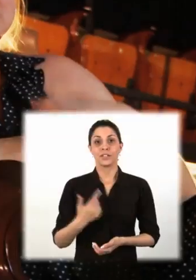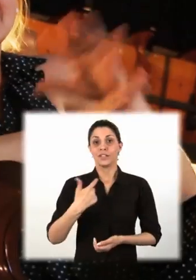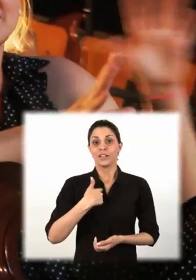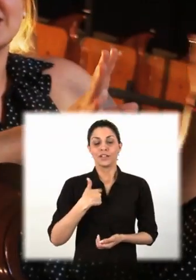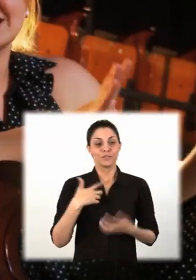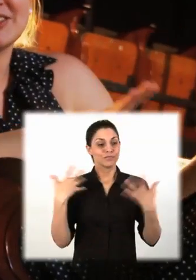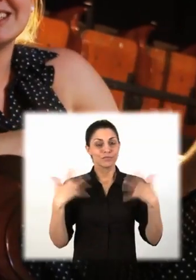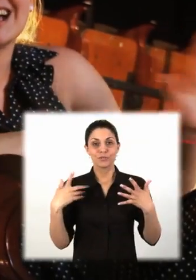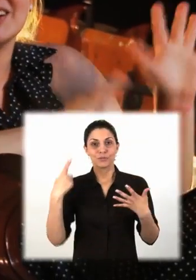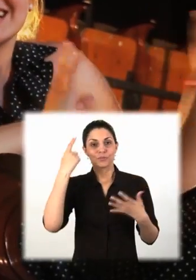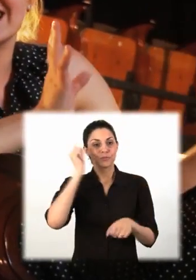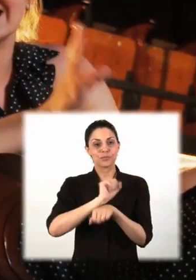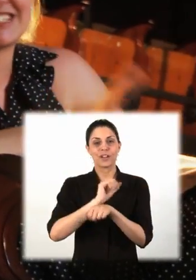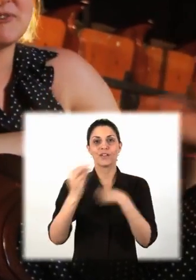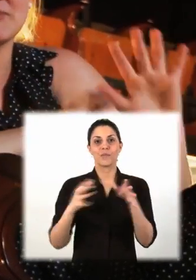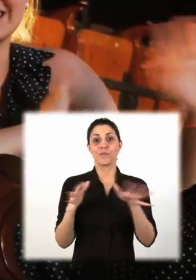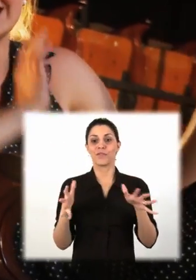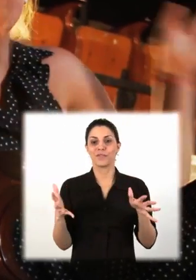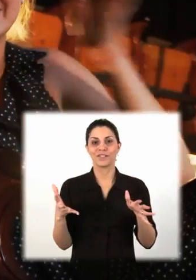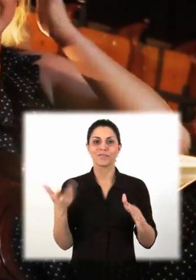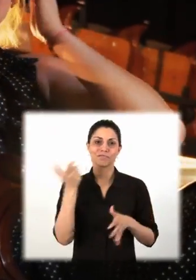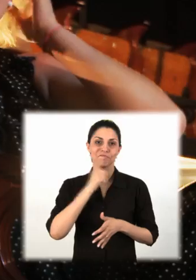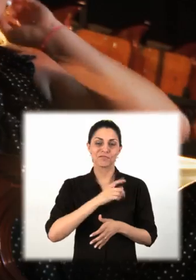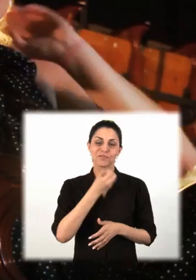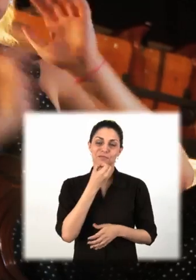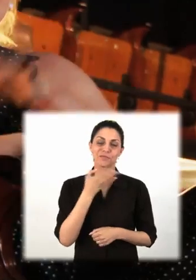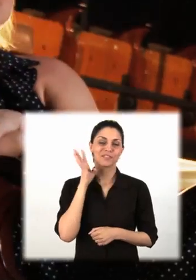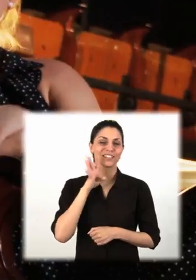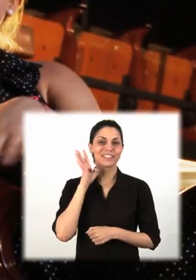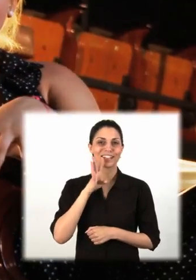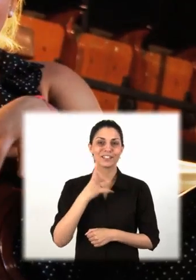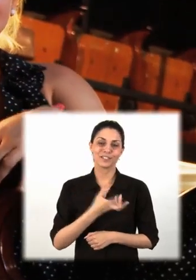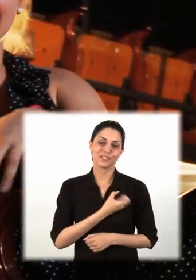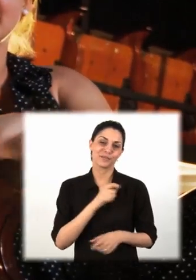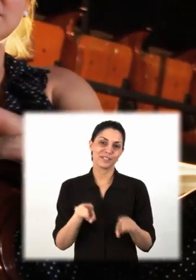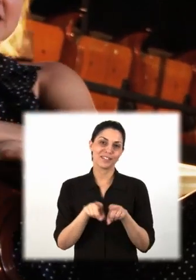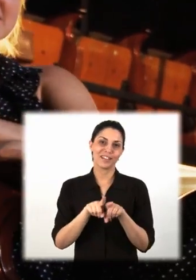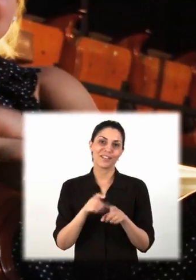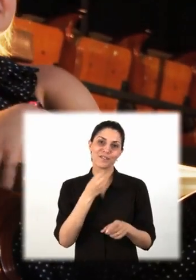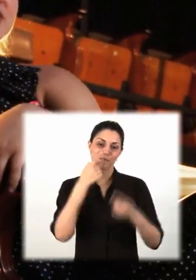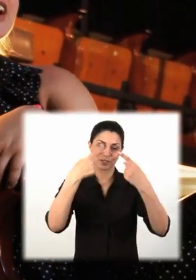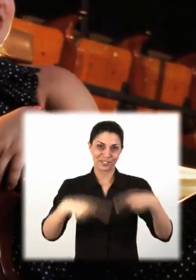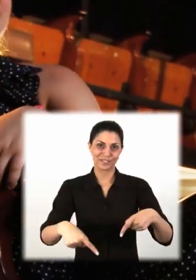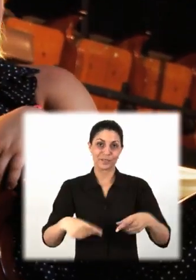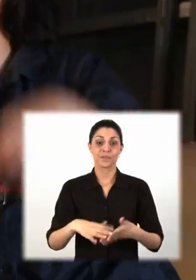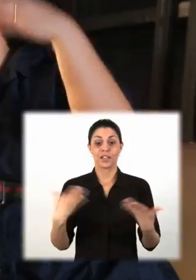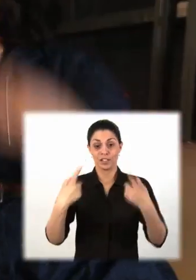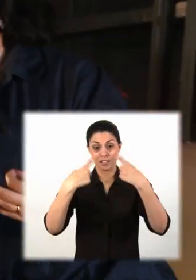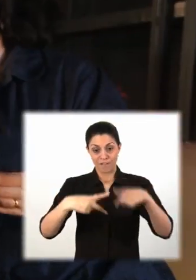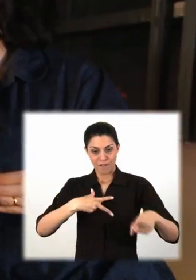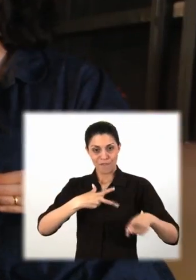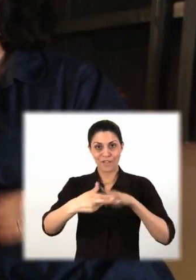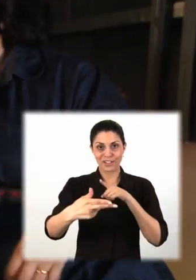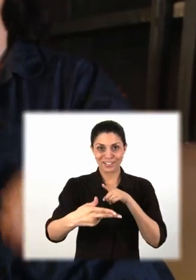Não esperava fazer todo esse caos aqui, essa movimentação. Mas foi muito legal, assim, me surpreendi, assim, foi legal o desafio.